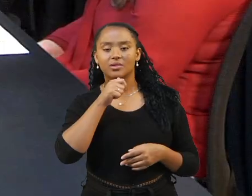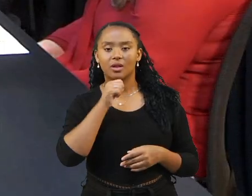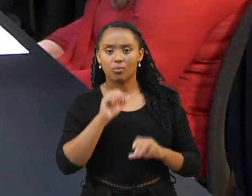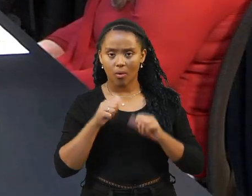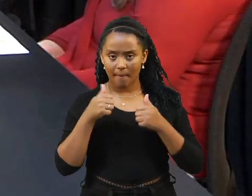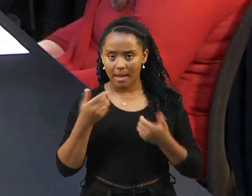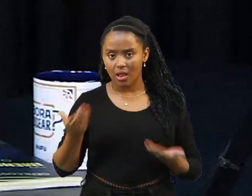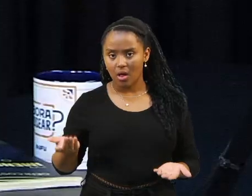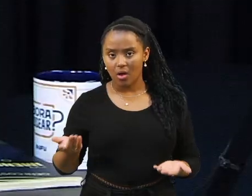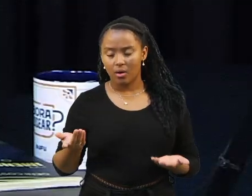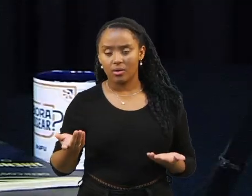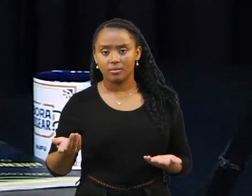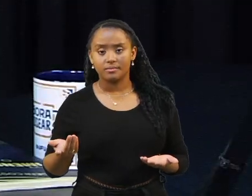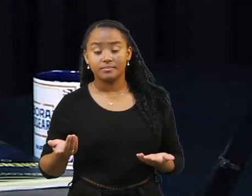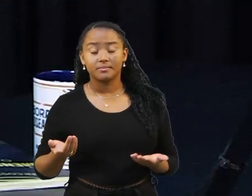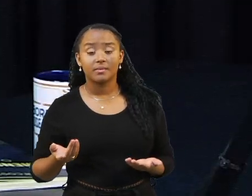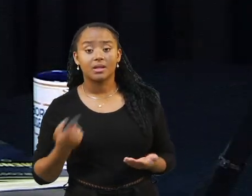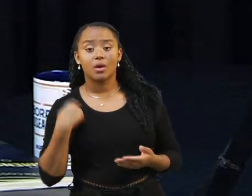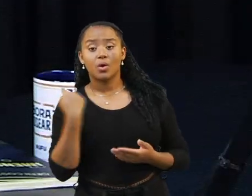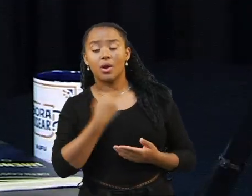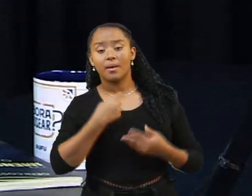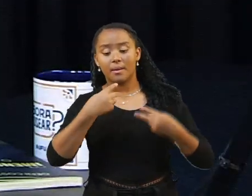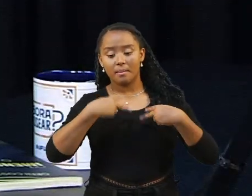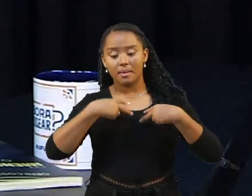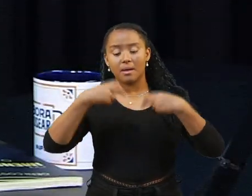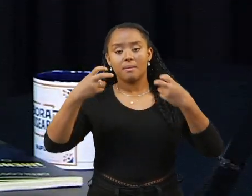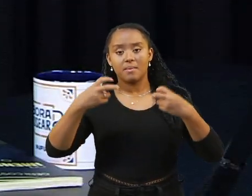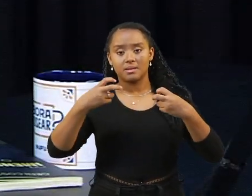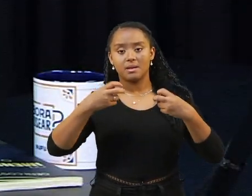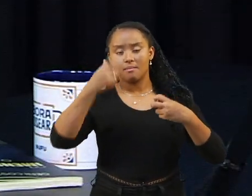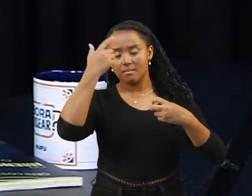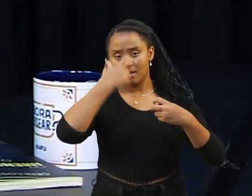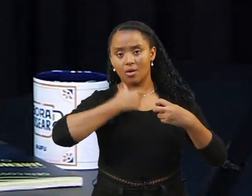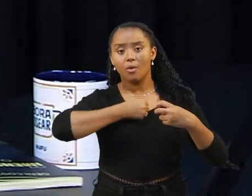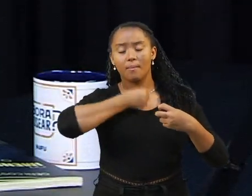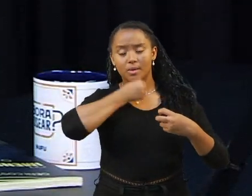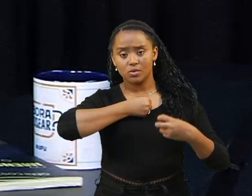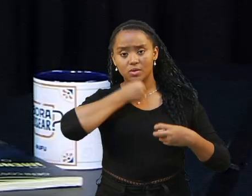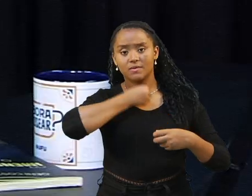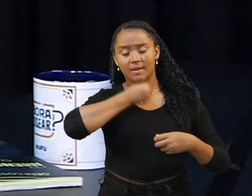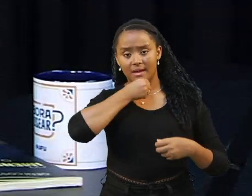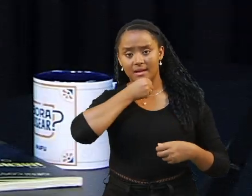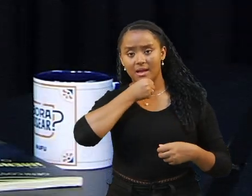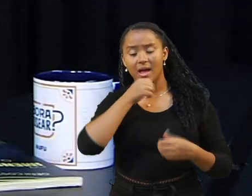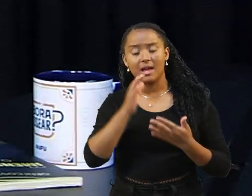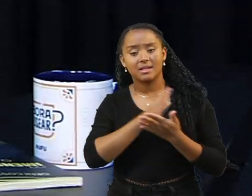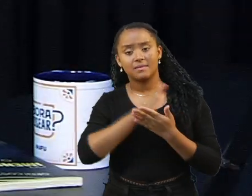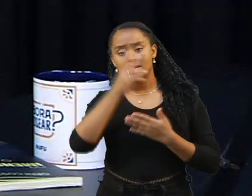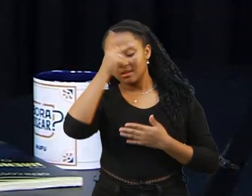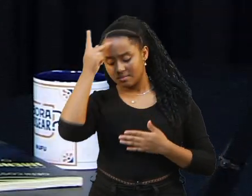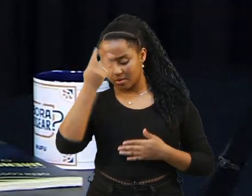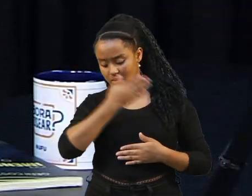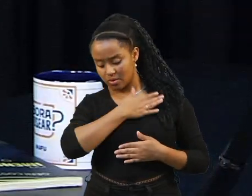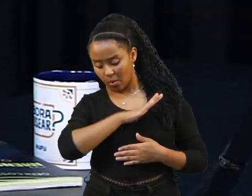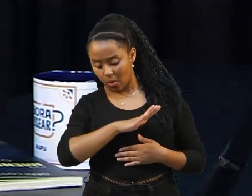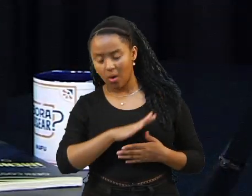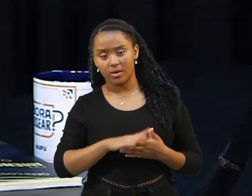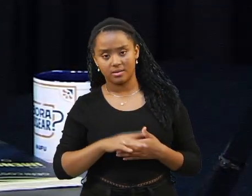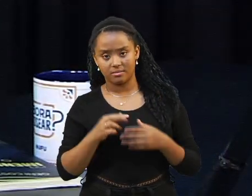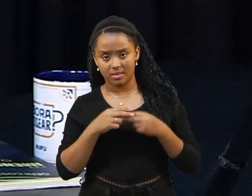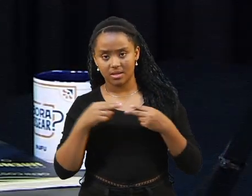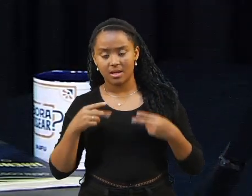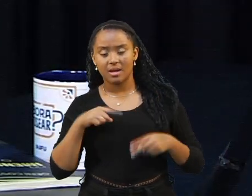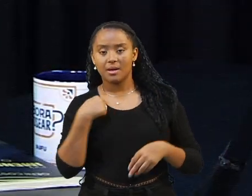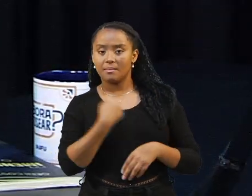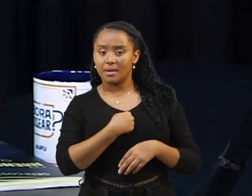mais propriedade seria o melhor? Sim. Então, nos reconhecermos como pessoas velhas, muita gente não